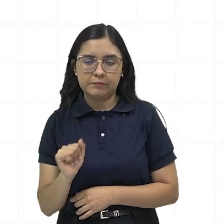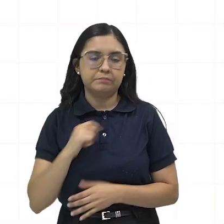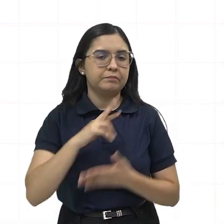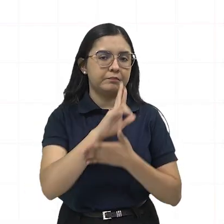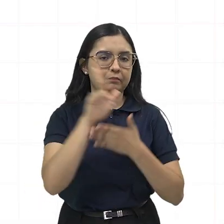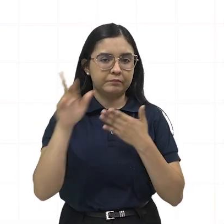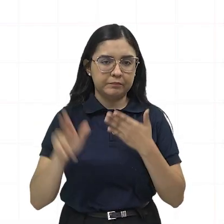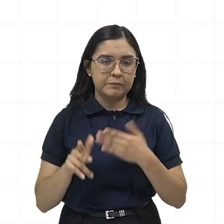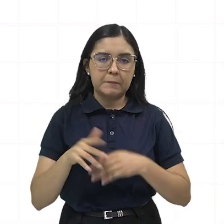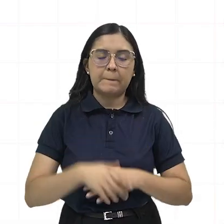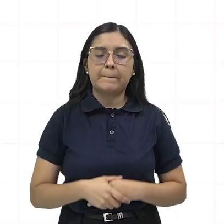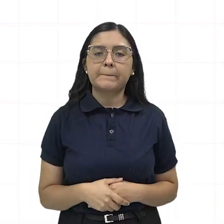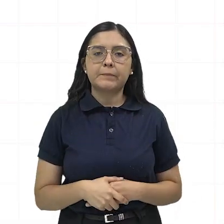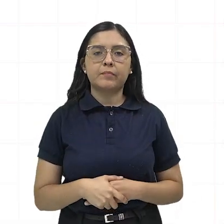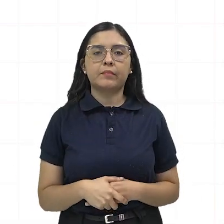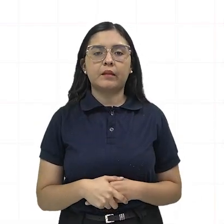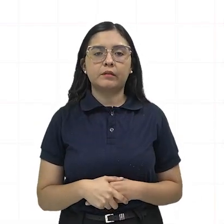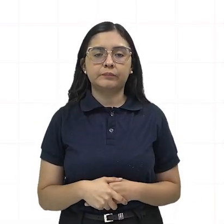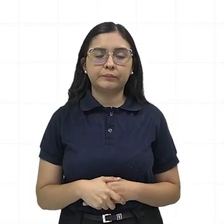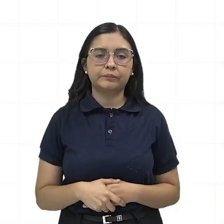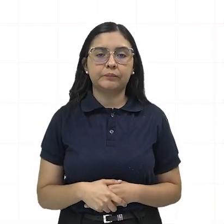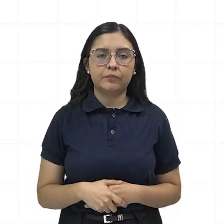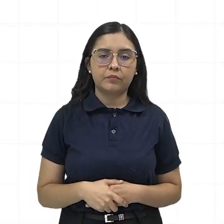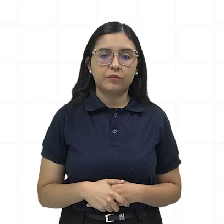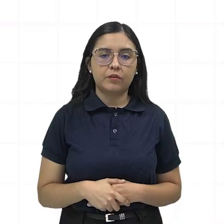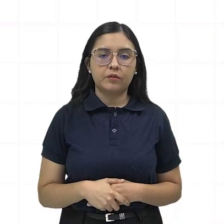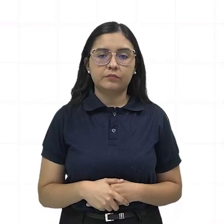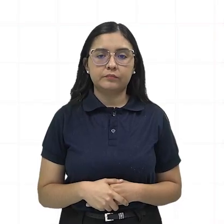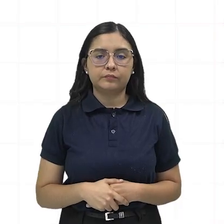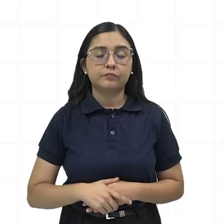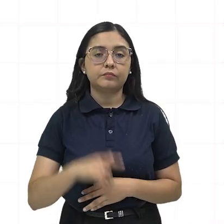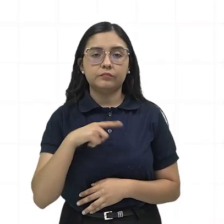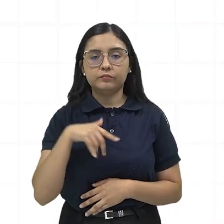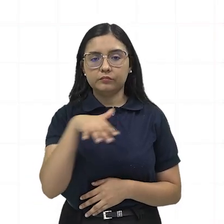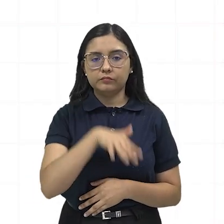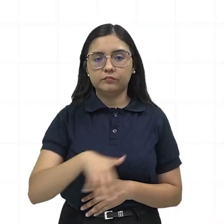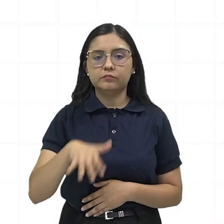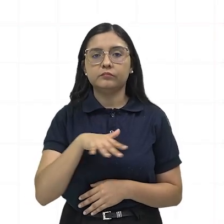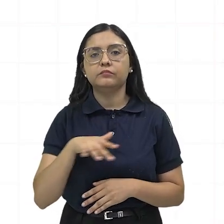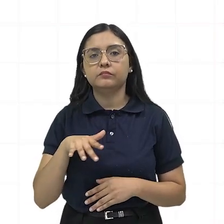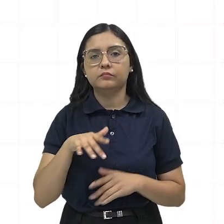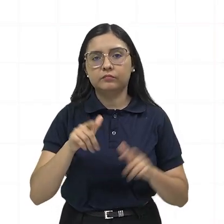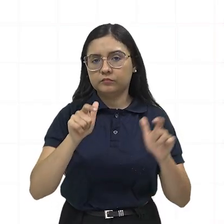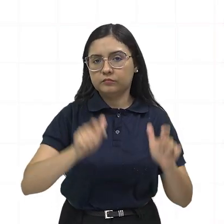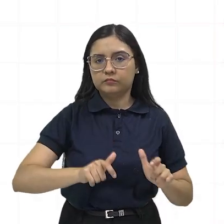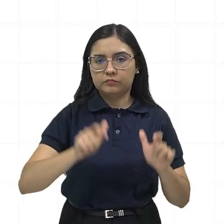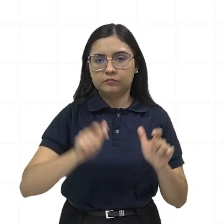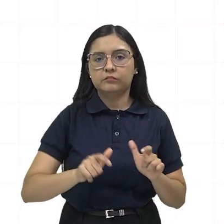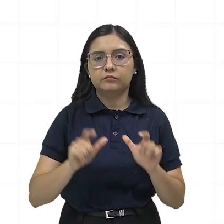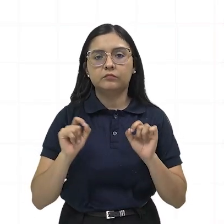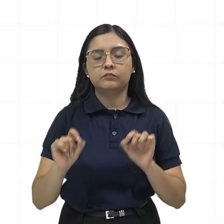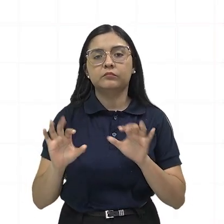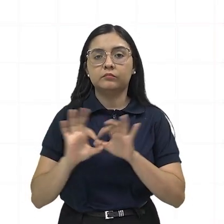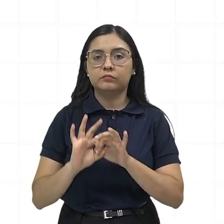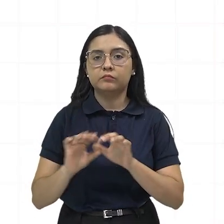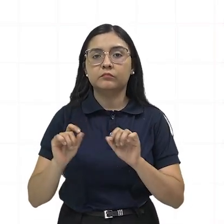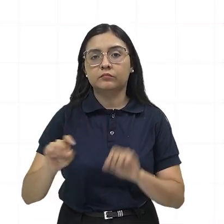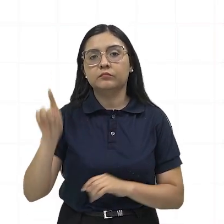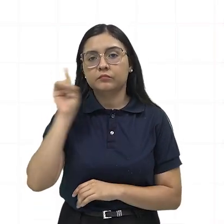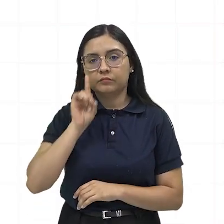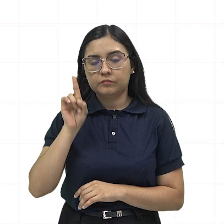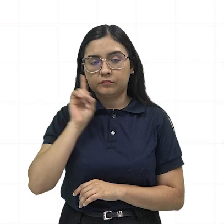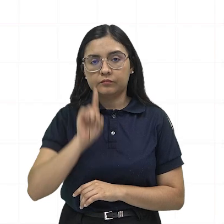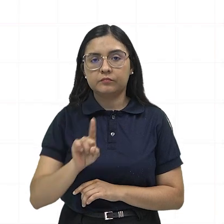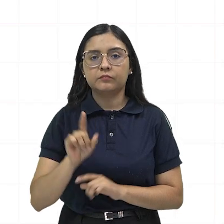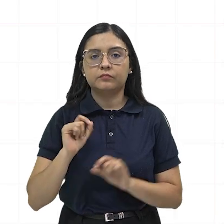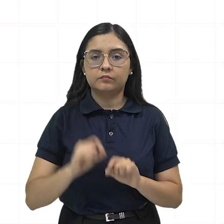Utah, de Nevada e do Colorado, que foram, basicamente, territórios anexados ao território estadunidense a